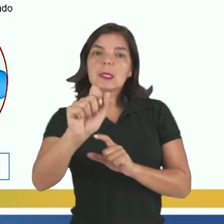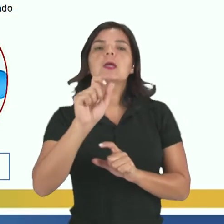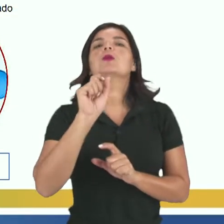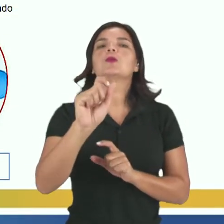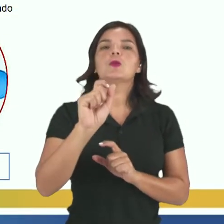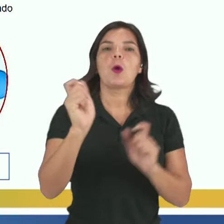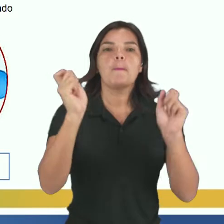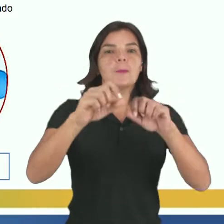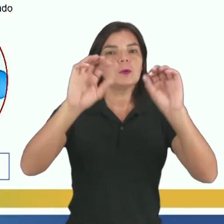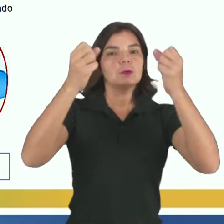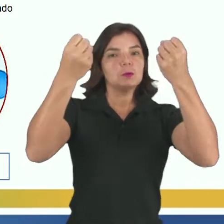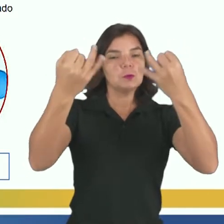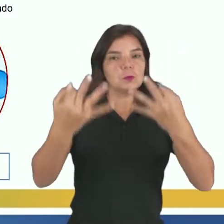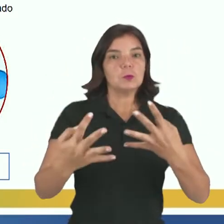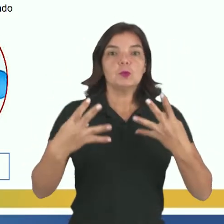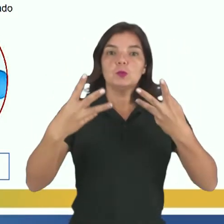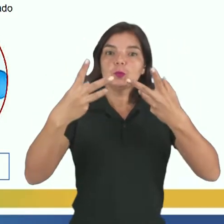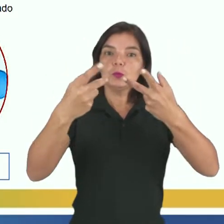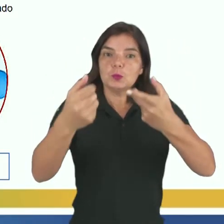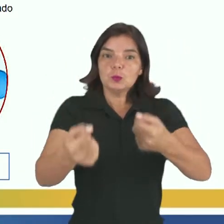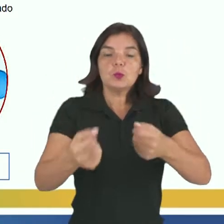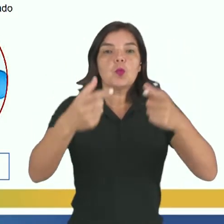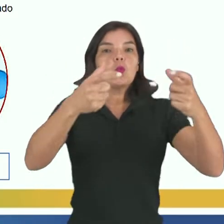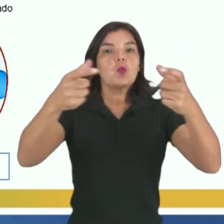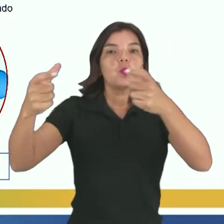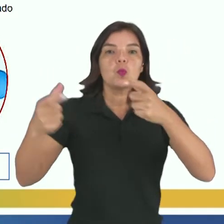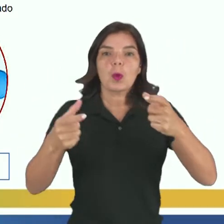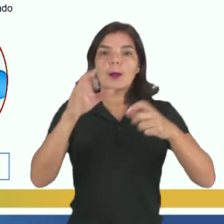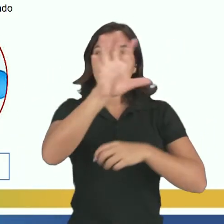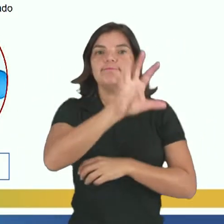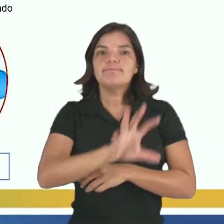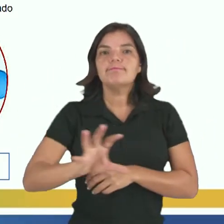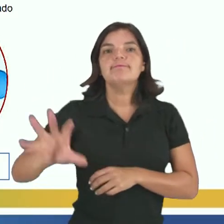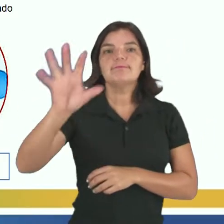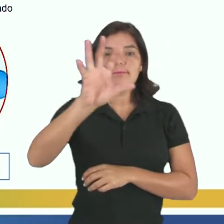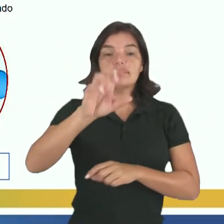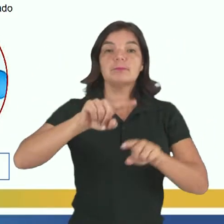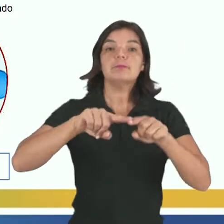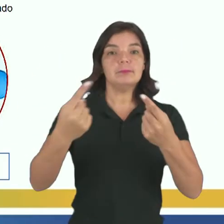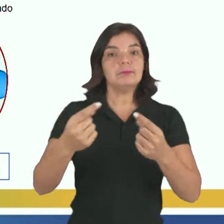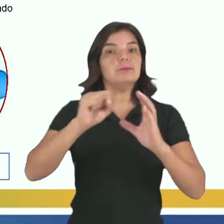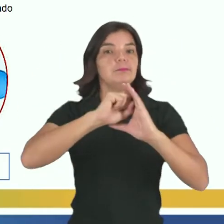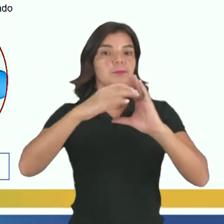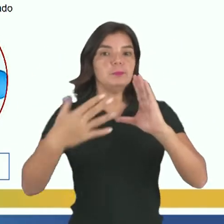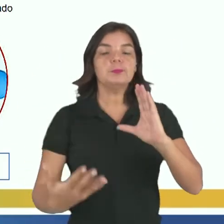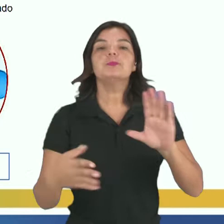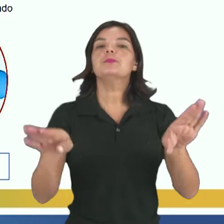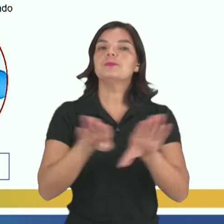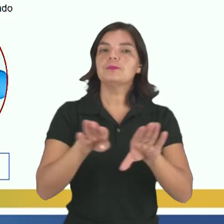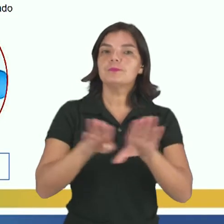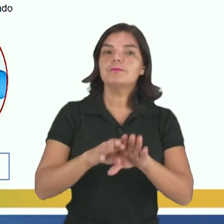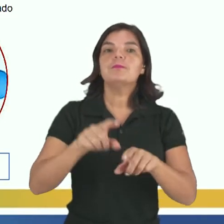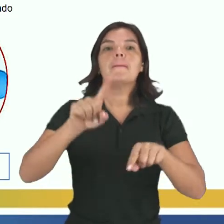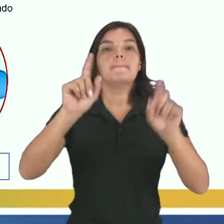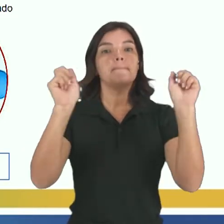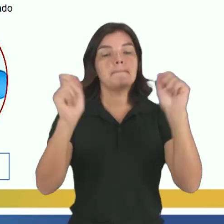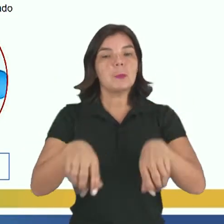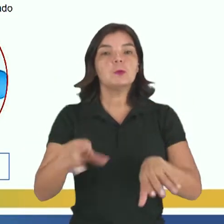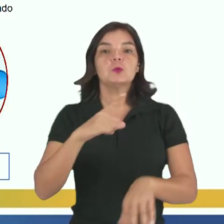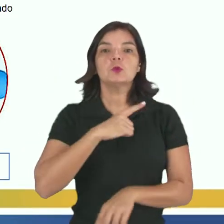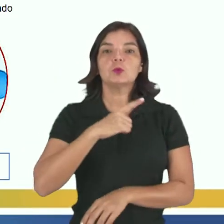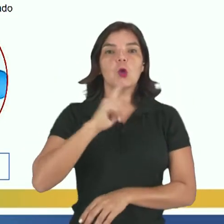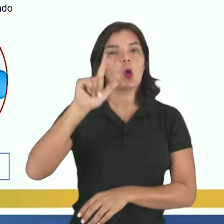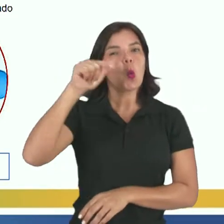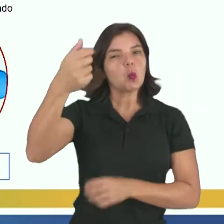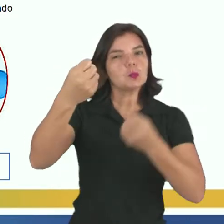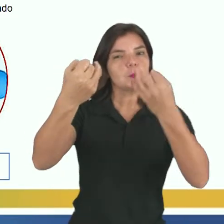ela pode ser definida como tudo aquilo que ocupa um lugar no espaço. E além dessas características, uma matéria também pode ter um